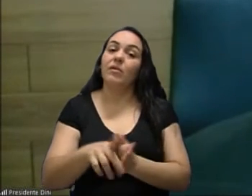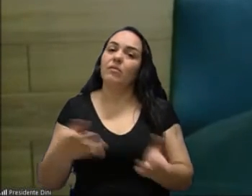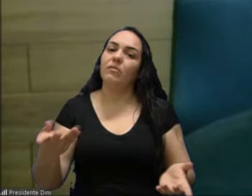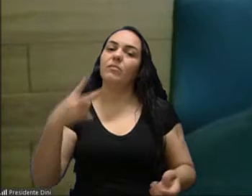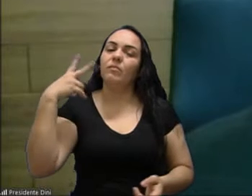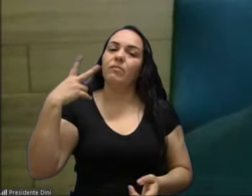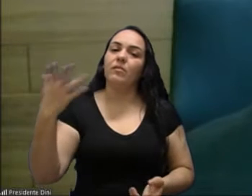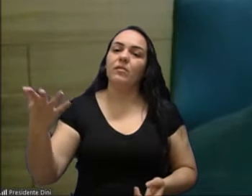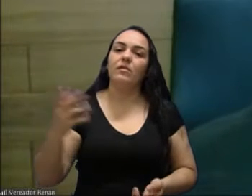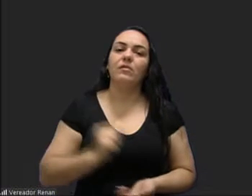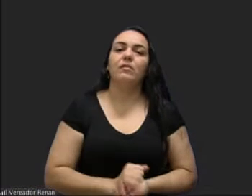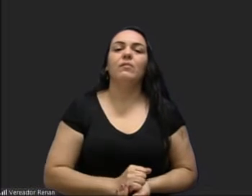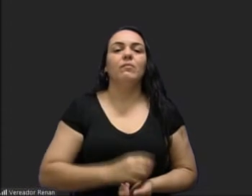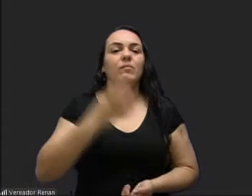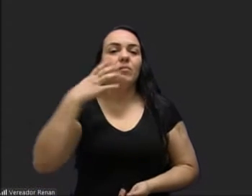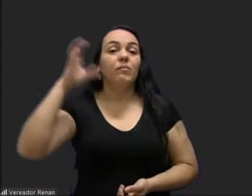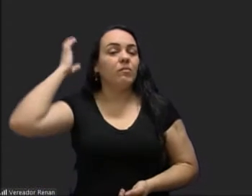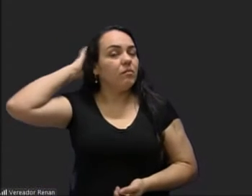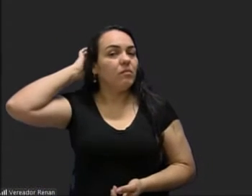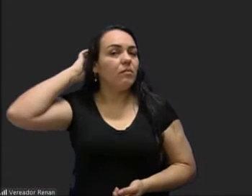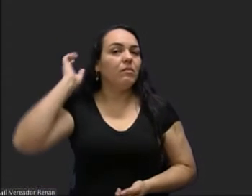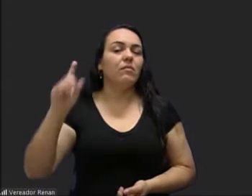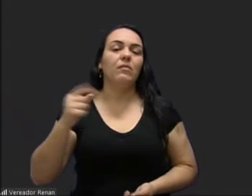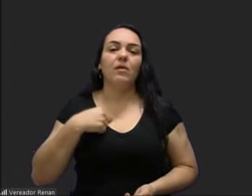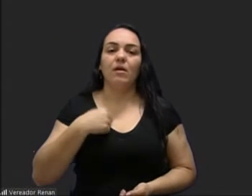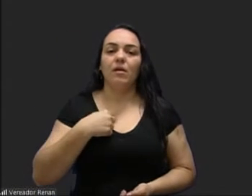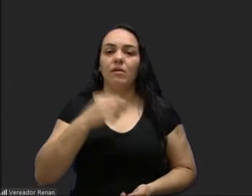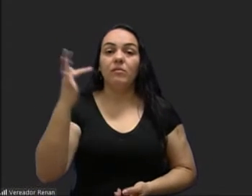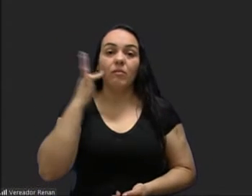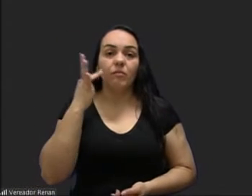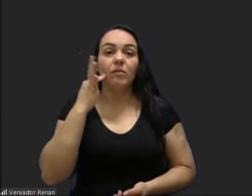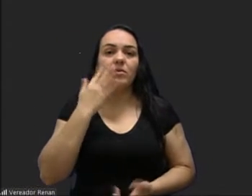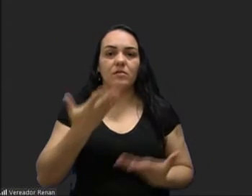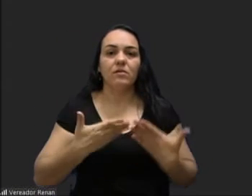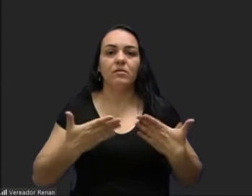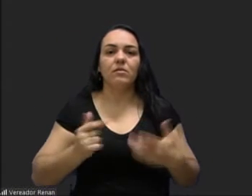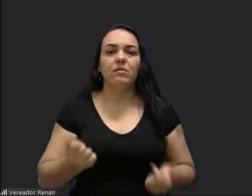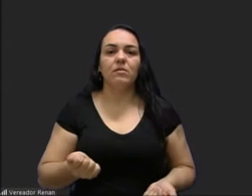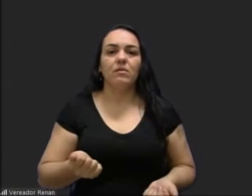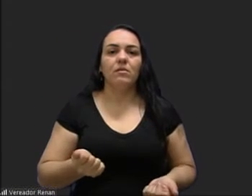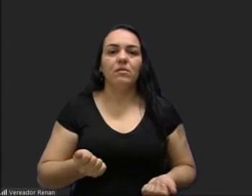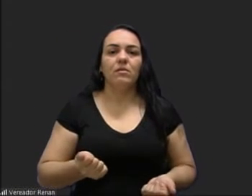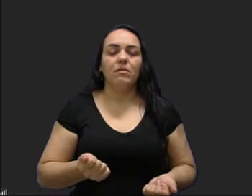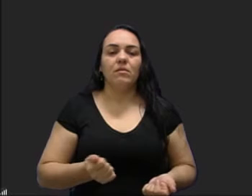sei eu vou fechar você é presidente eu vou virar presidente hoje vou fechar aqui a tela